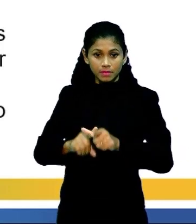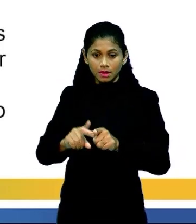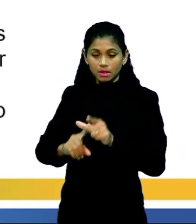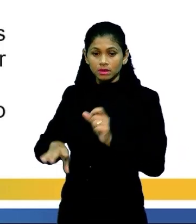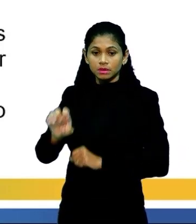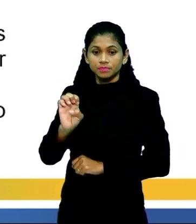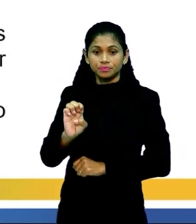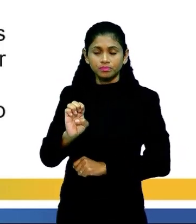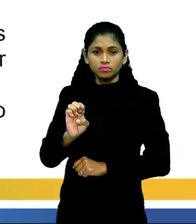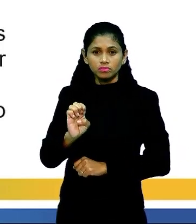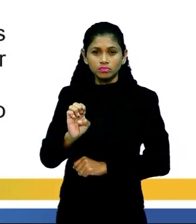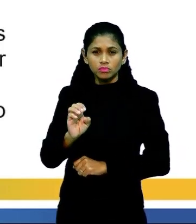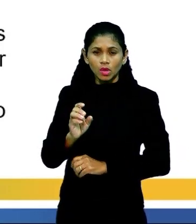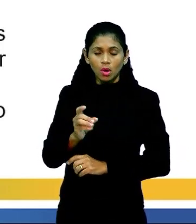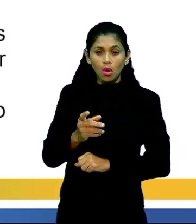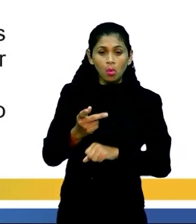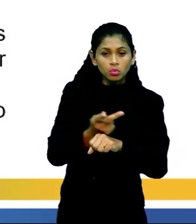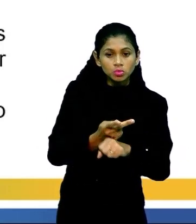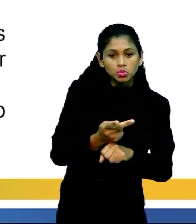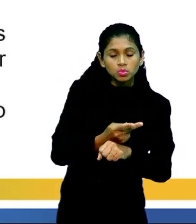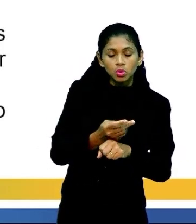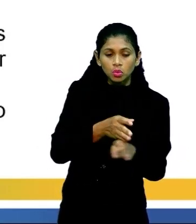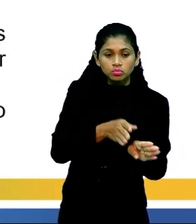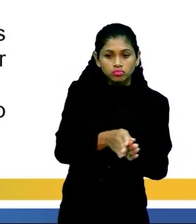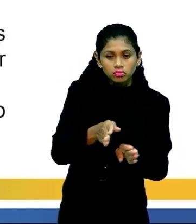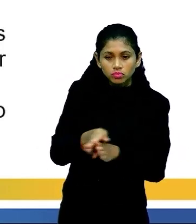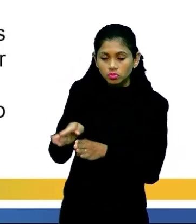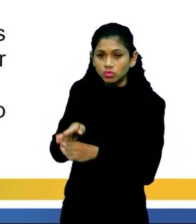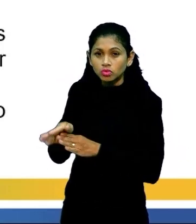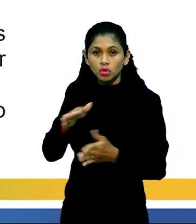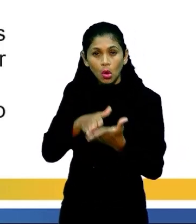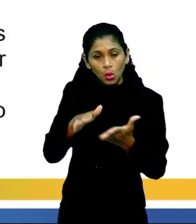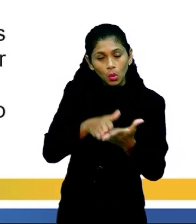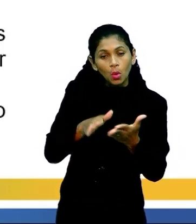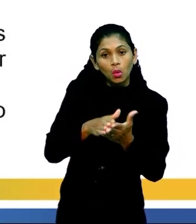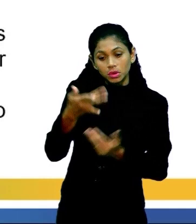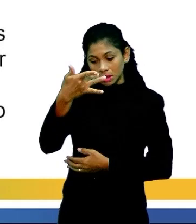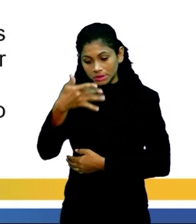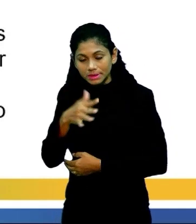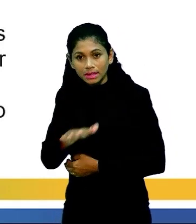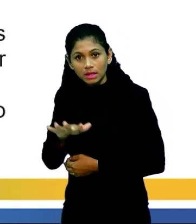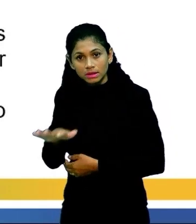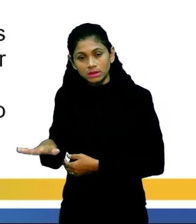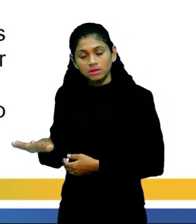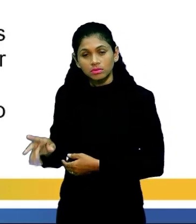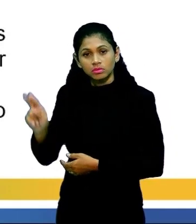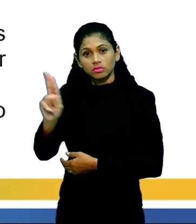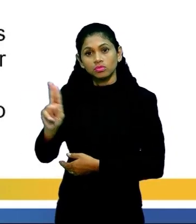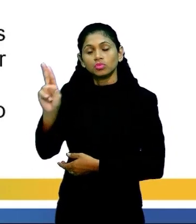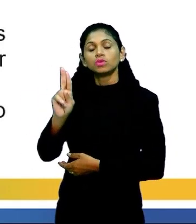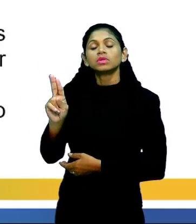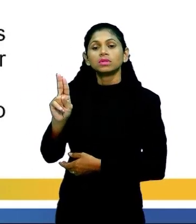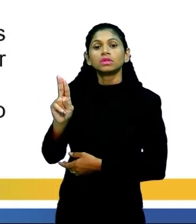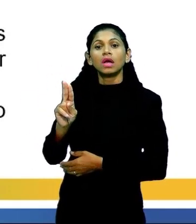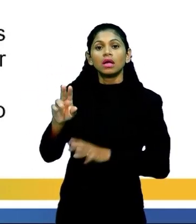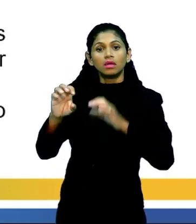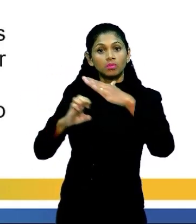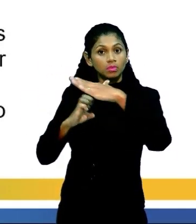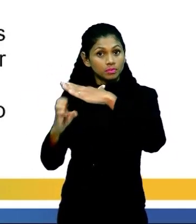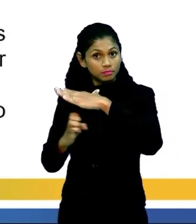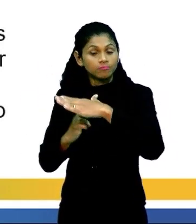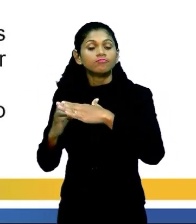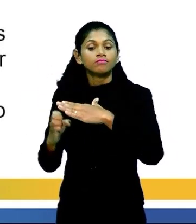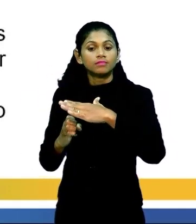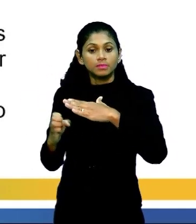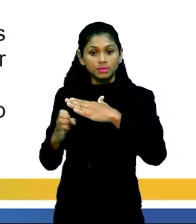Letra E. Procura ser um guia de princípios do consumismo na infância, sendo usado por agências de publicidade